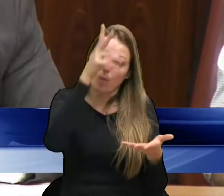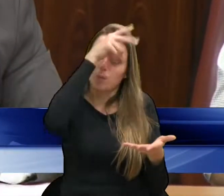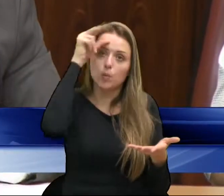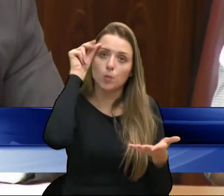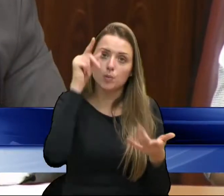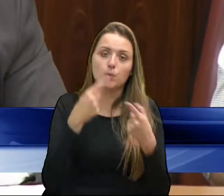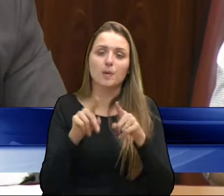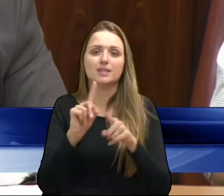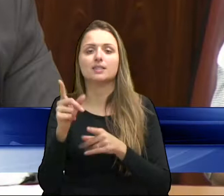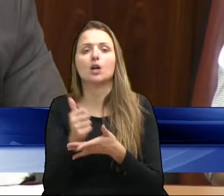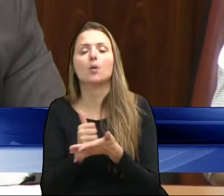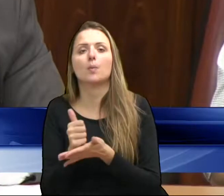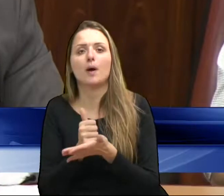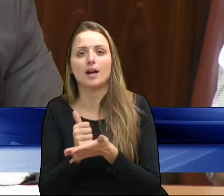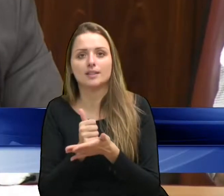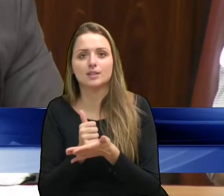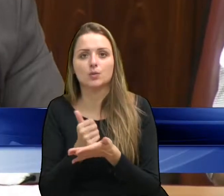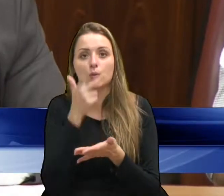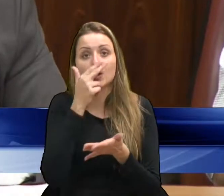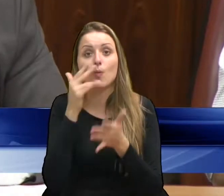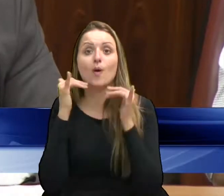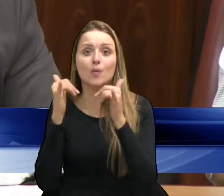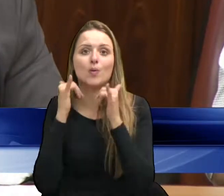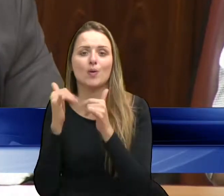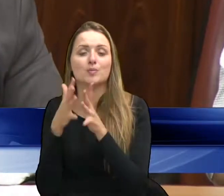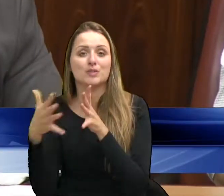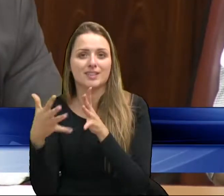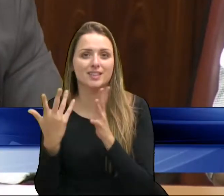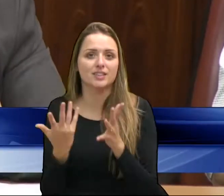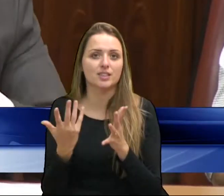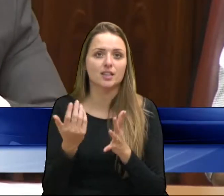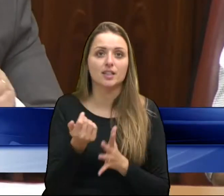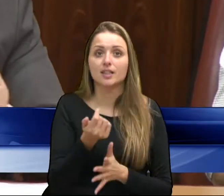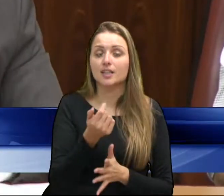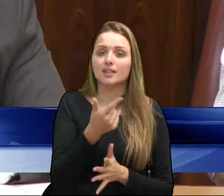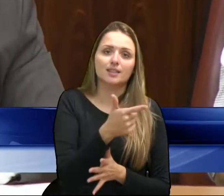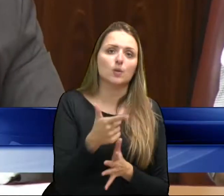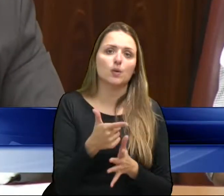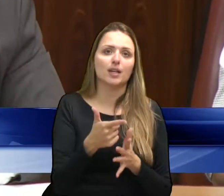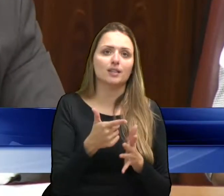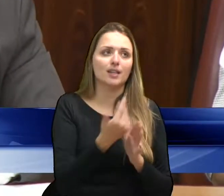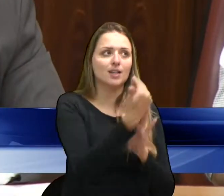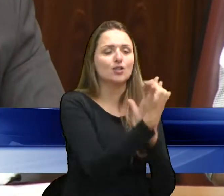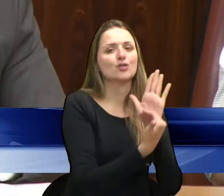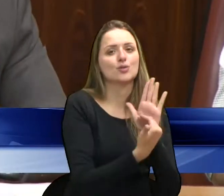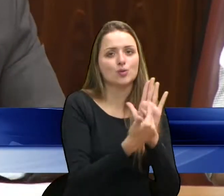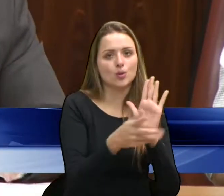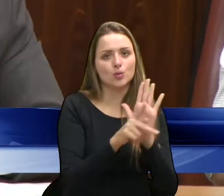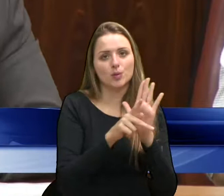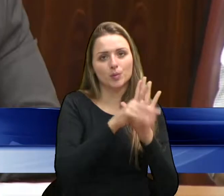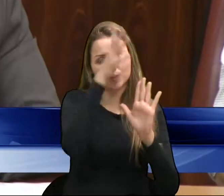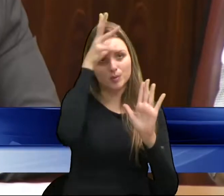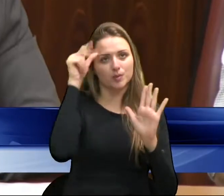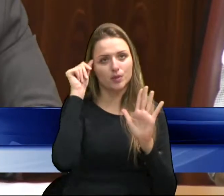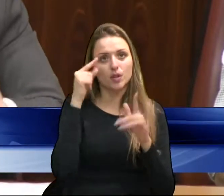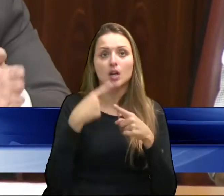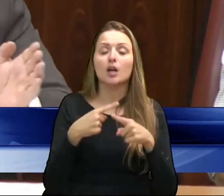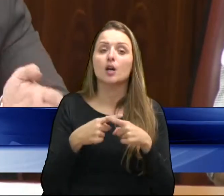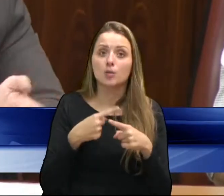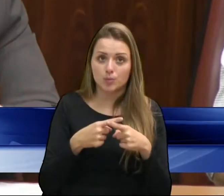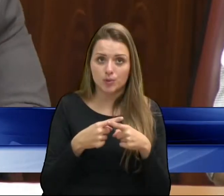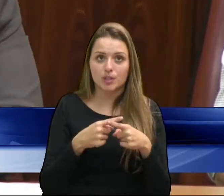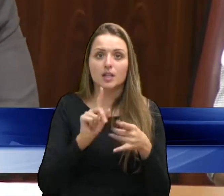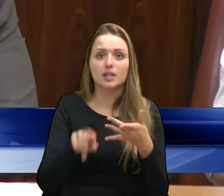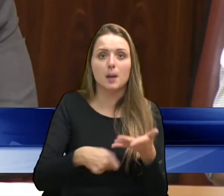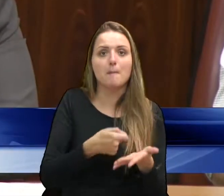essencial como coletivo, não haveria um ônus contra a prefeitura, pois até aquele momento que ele está